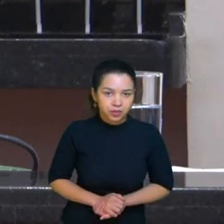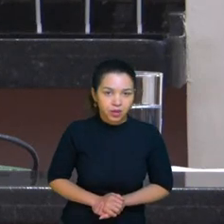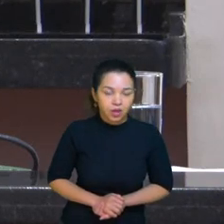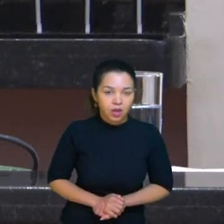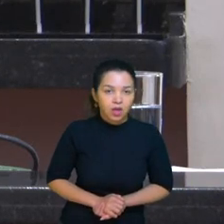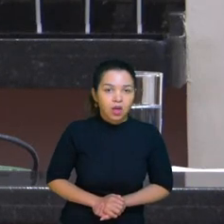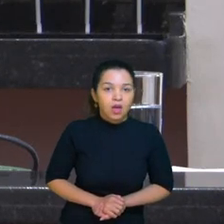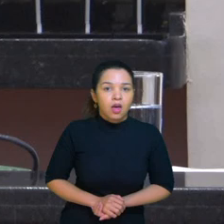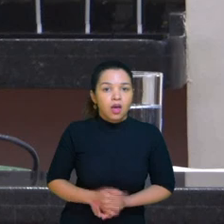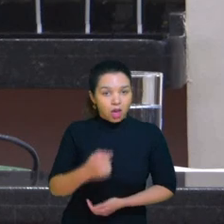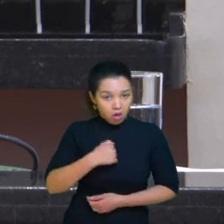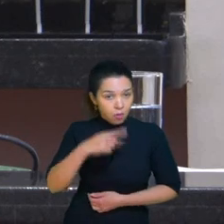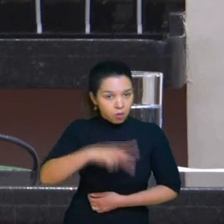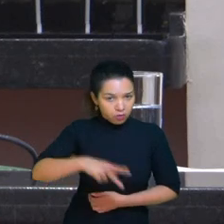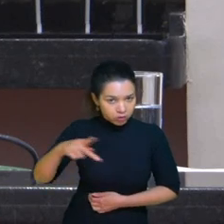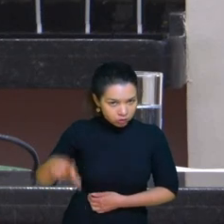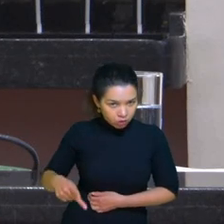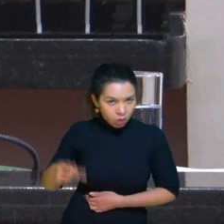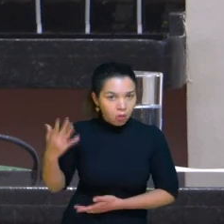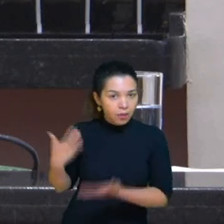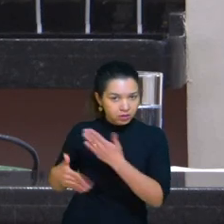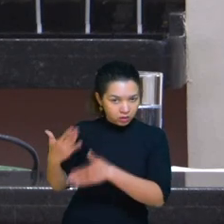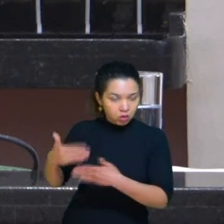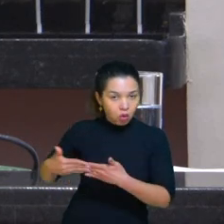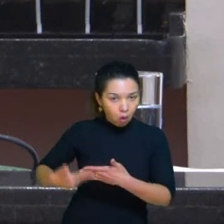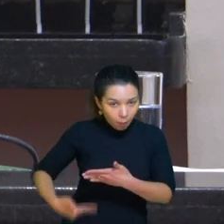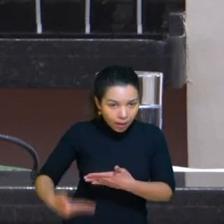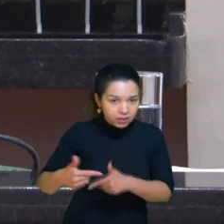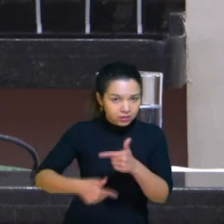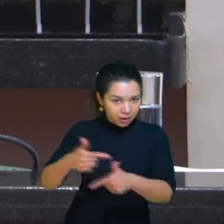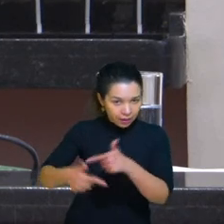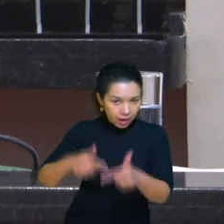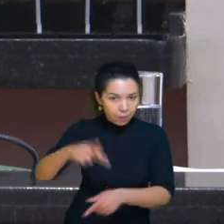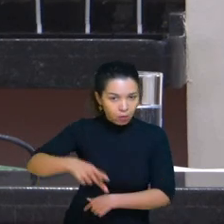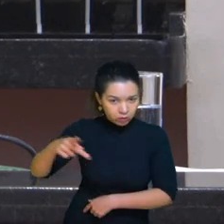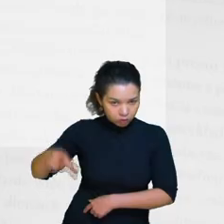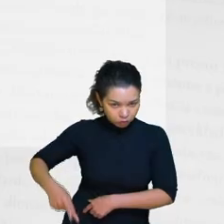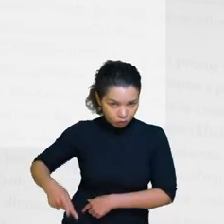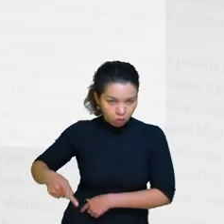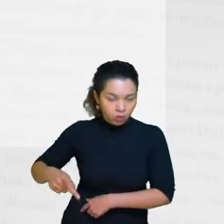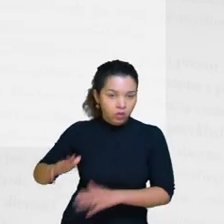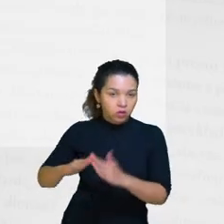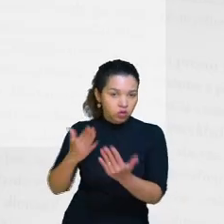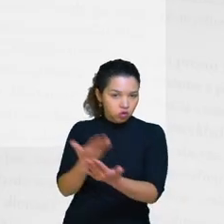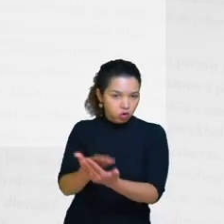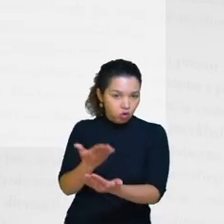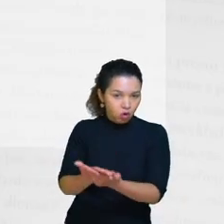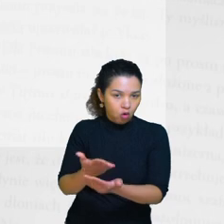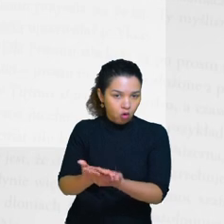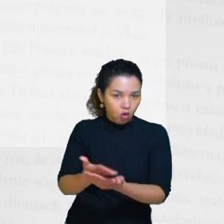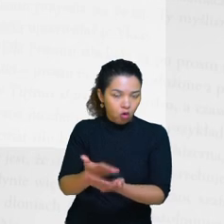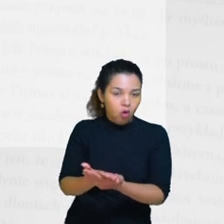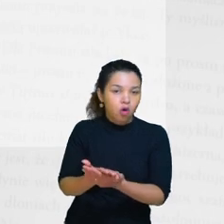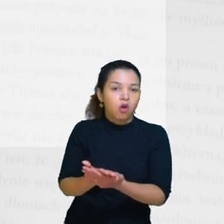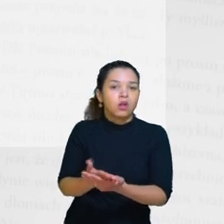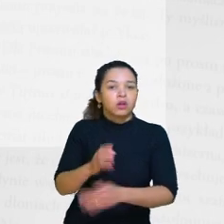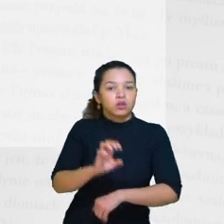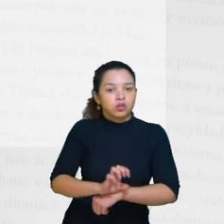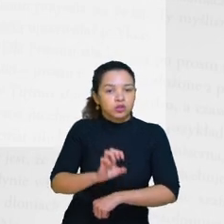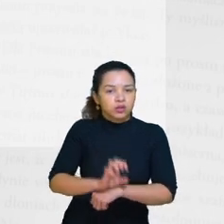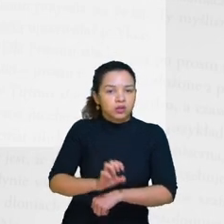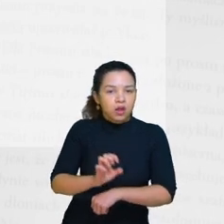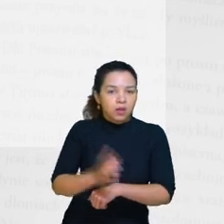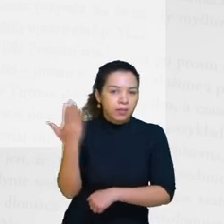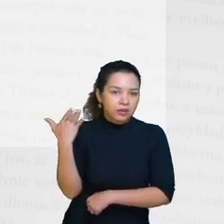iniciei meu trabalho como professor no estado na antiga fesc Fundação Educacional de Santa Catarina e depois